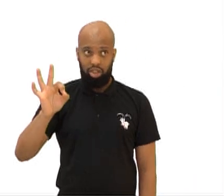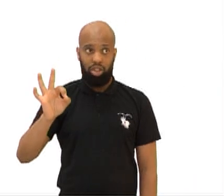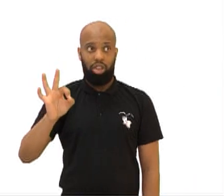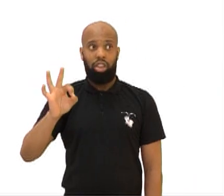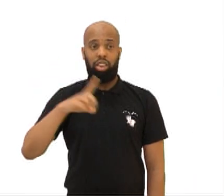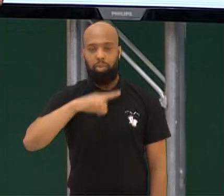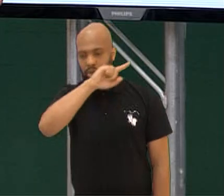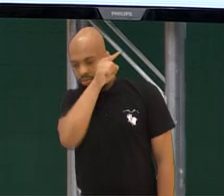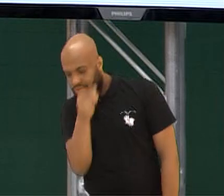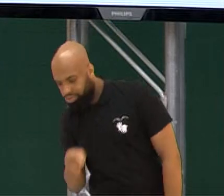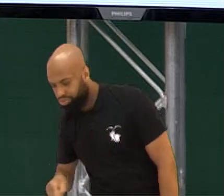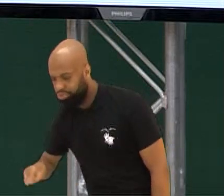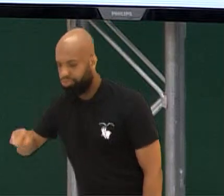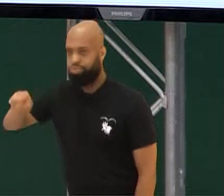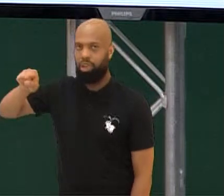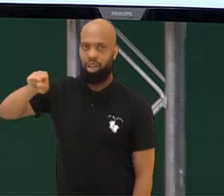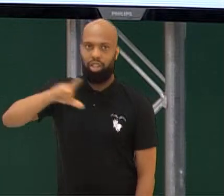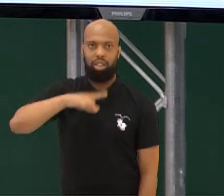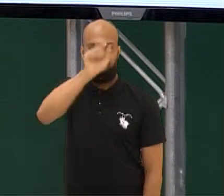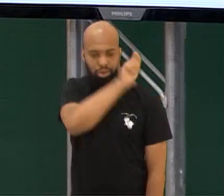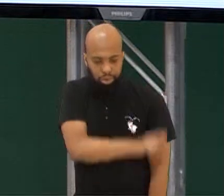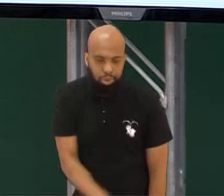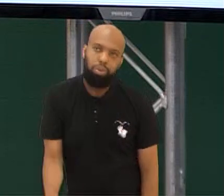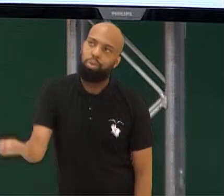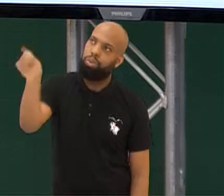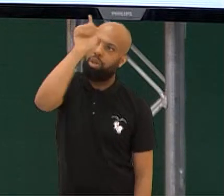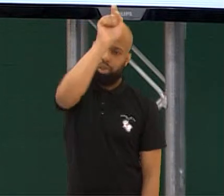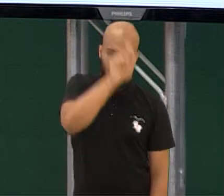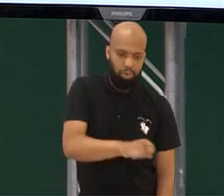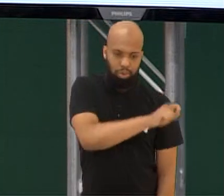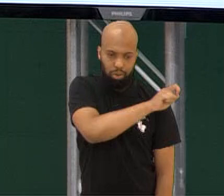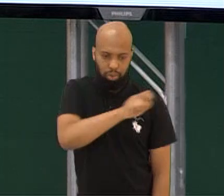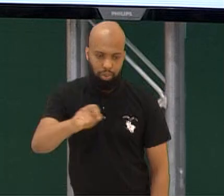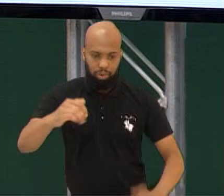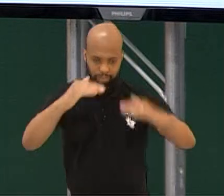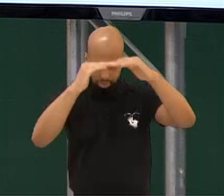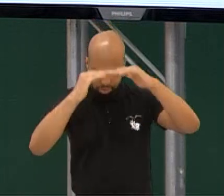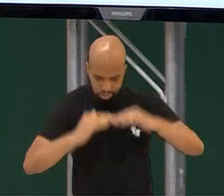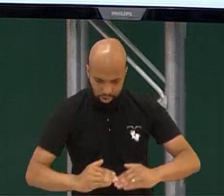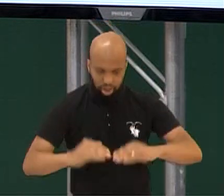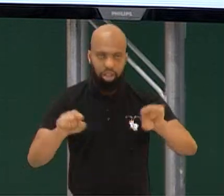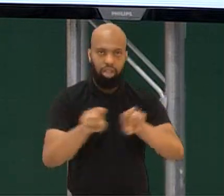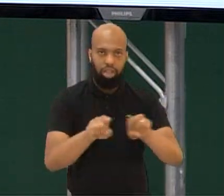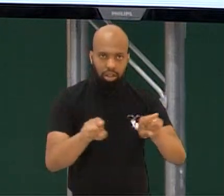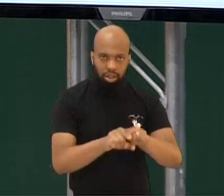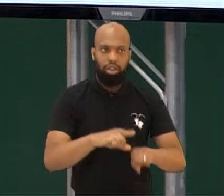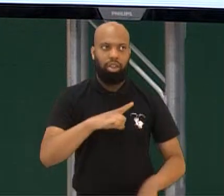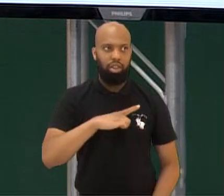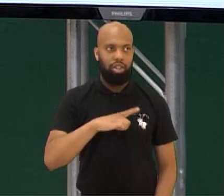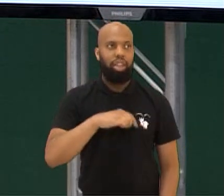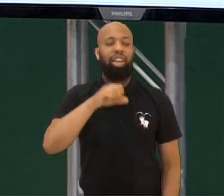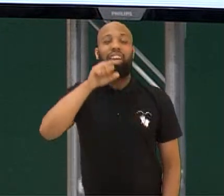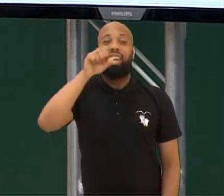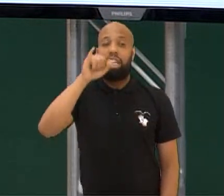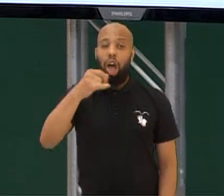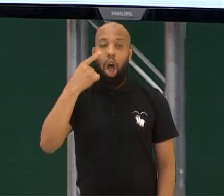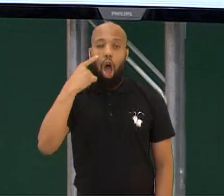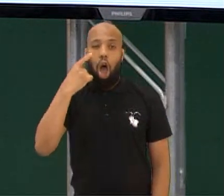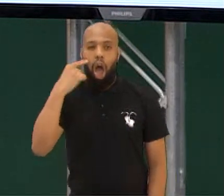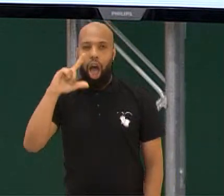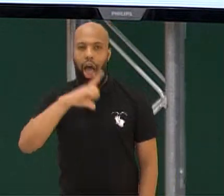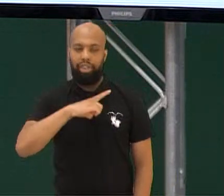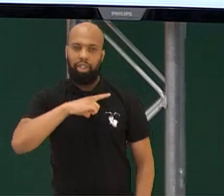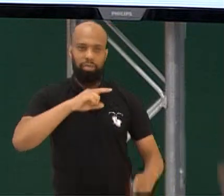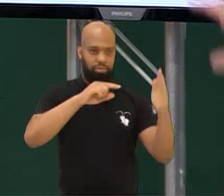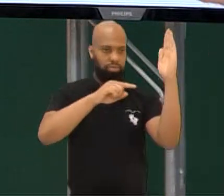os quadrantes de baixo. Ó, se você juntar aqui, ó, essa curva com essa, não fecha uma circunferência? Encaixa